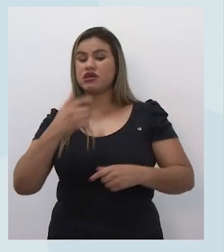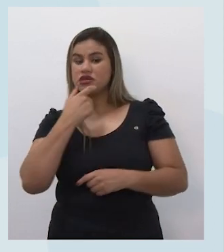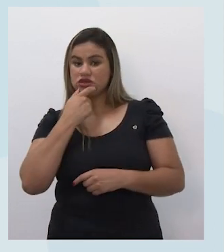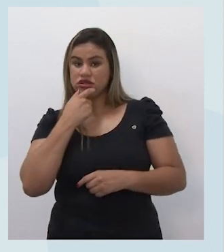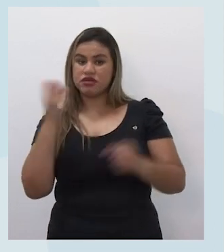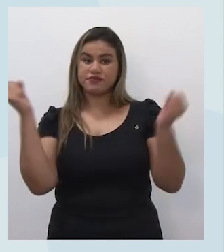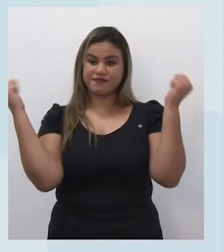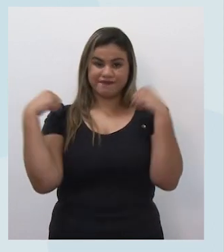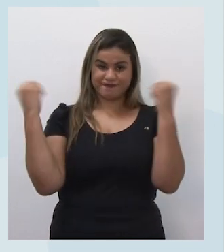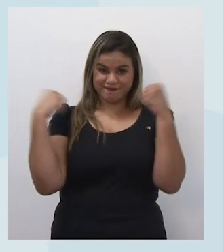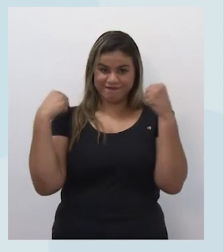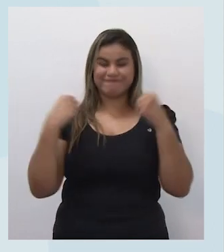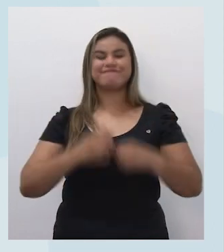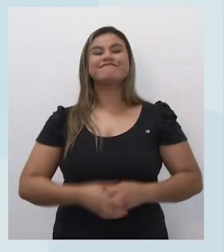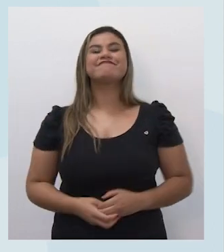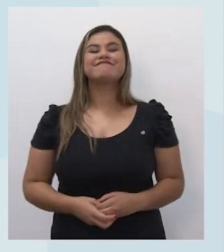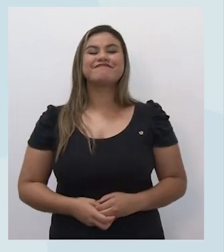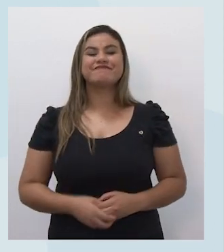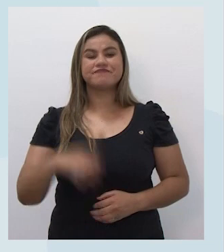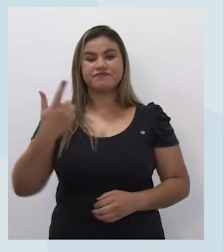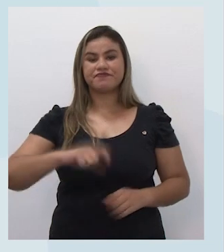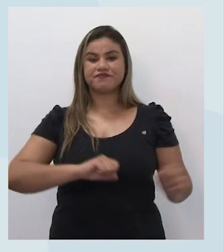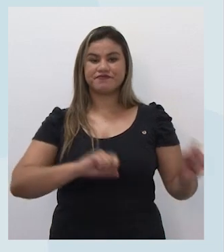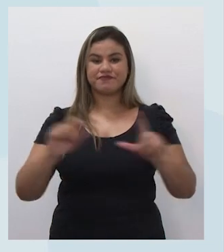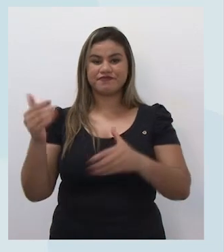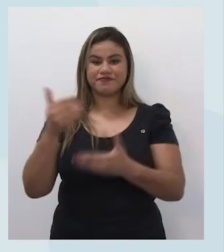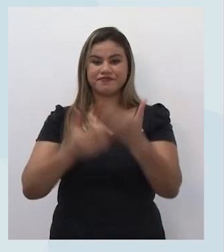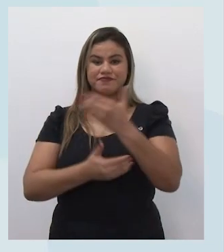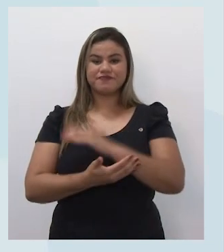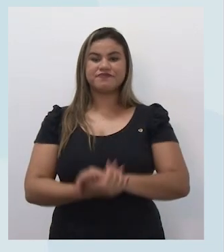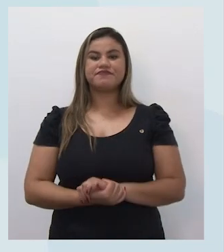inglesa e educação física. Próximo slide, por favor.